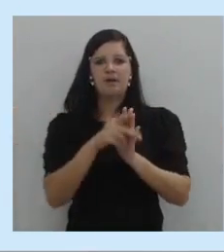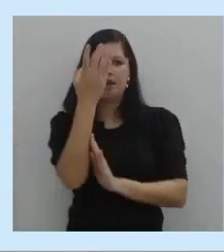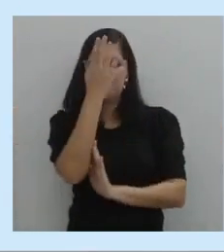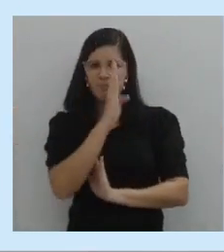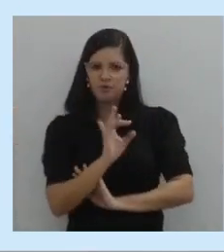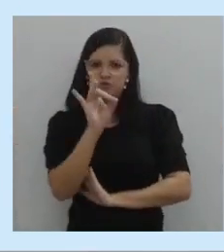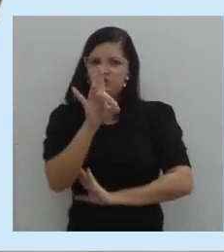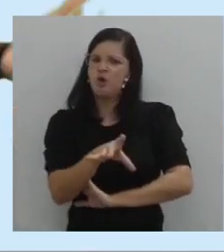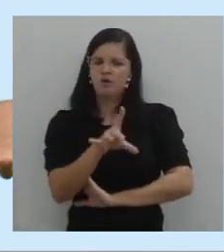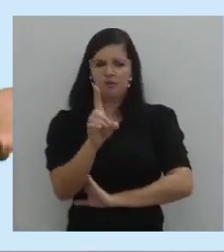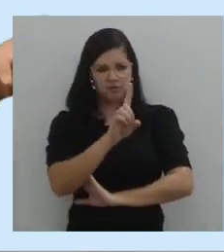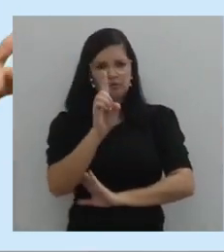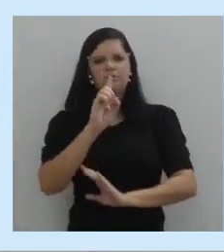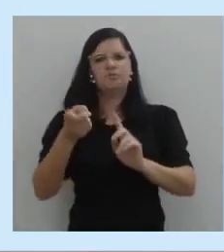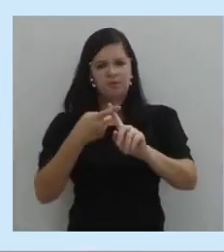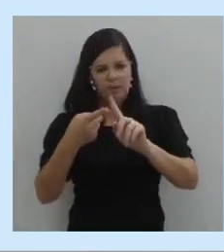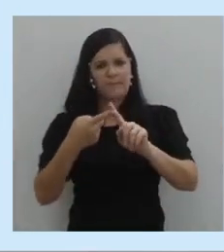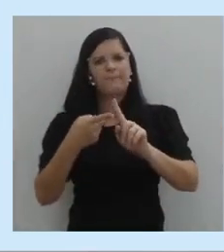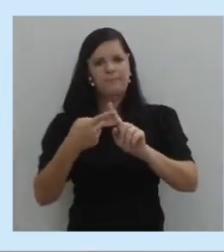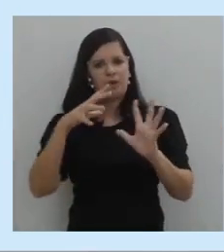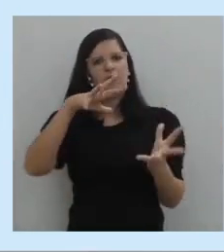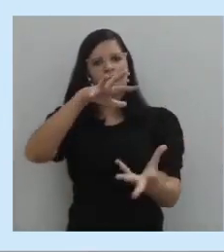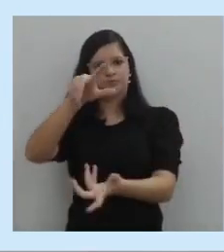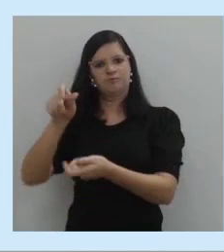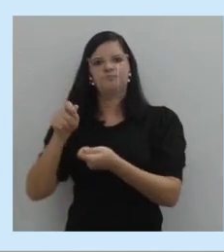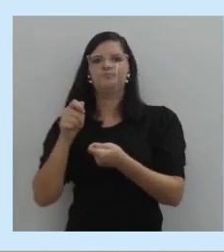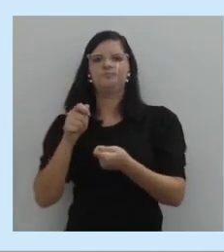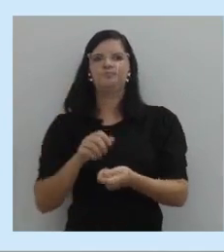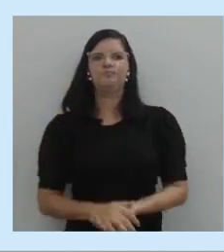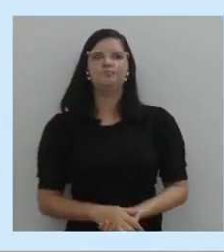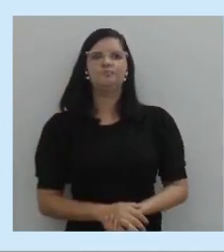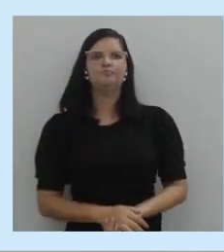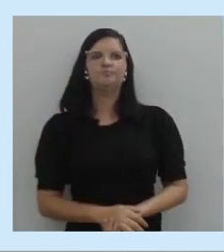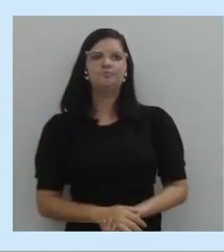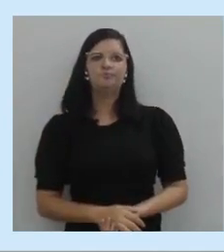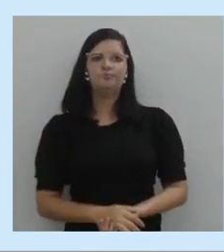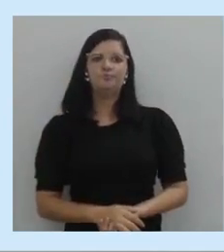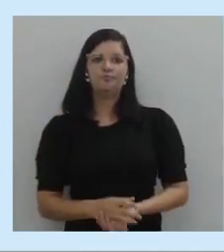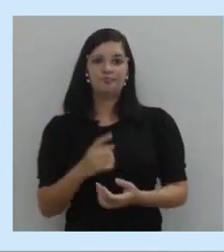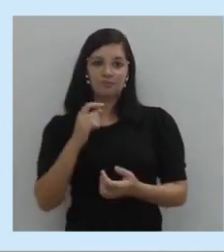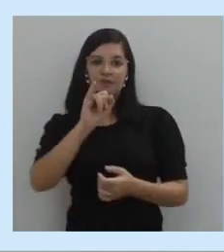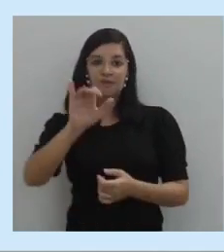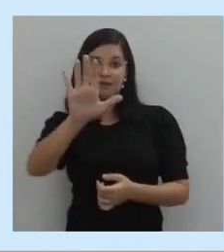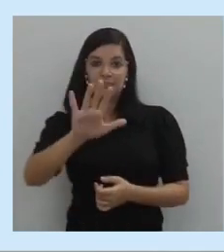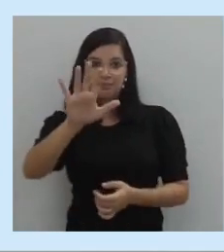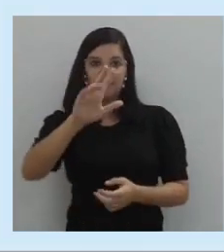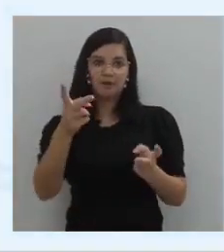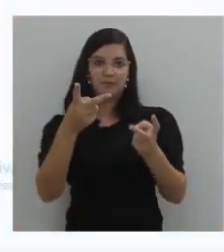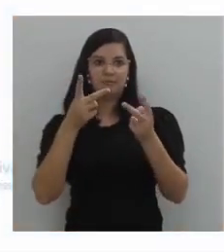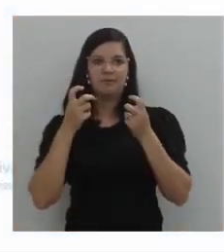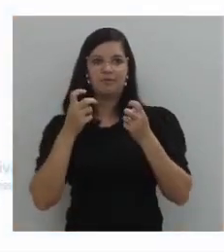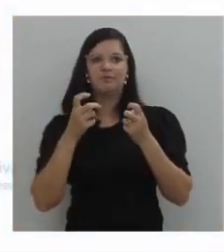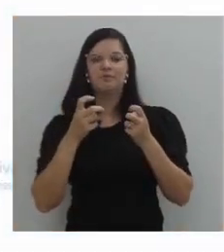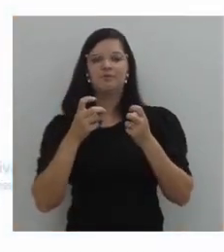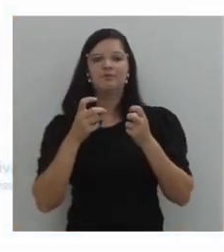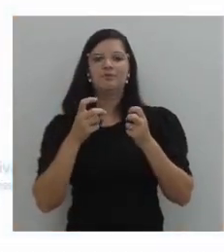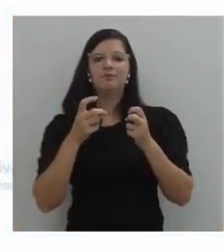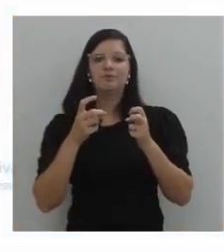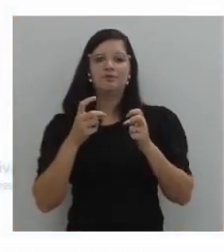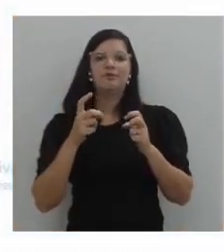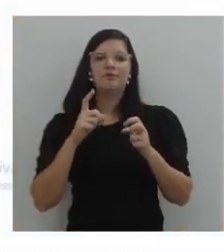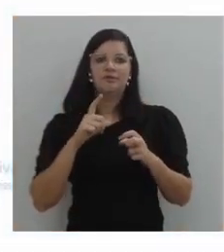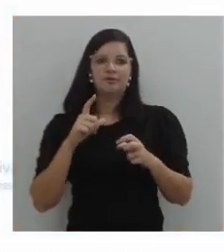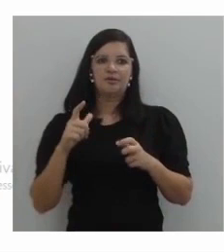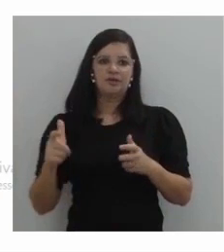para o Brasil, mas, como eu estou falando para vocês, no mundo inteiro, certo? Aí uma imagem que vocês conseguem observar